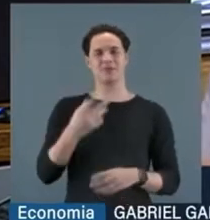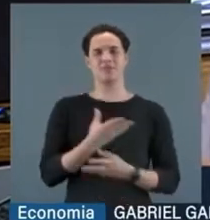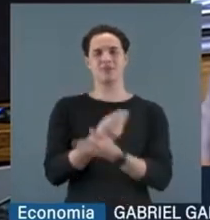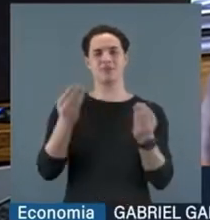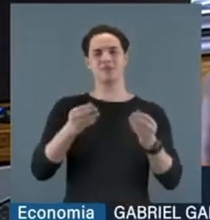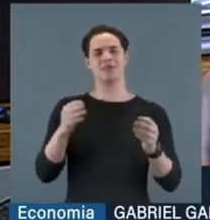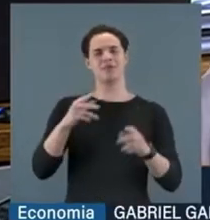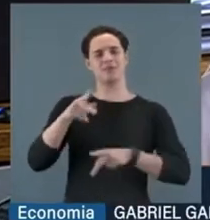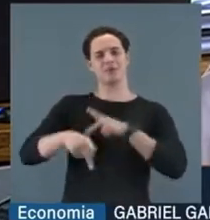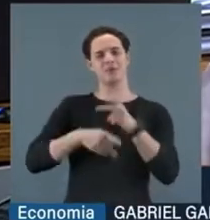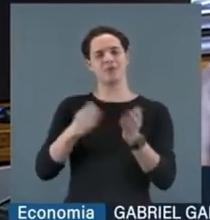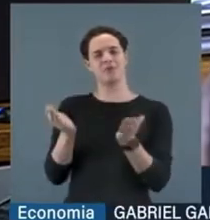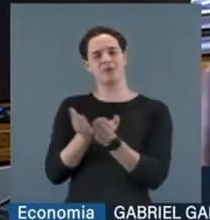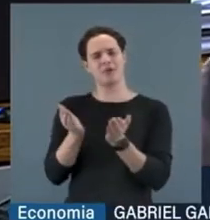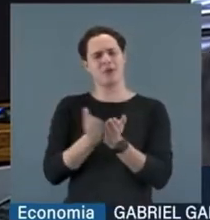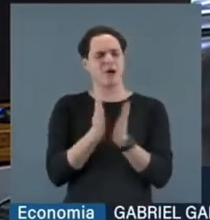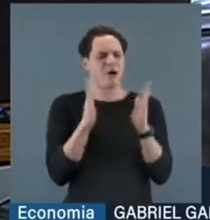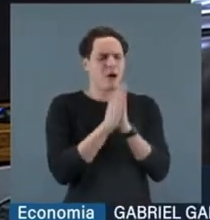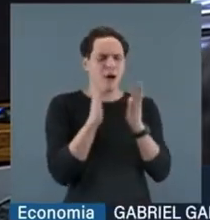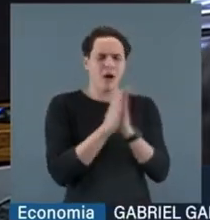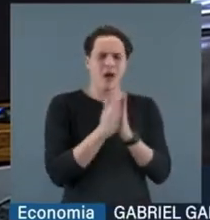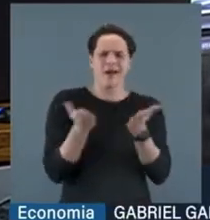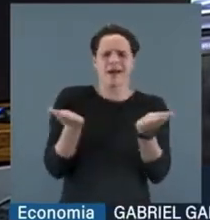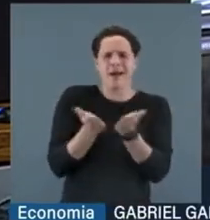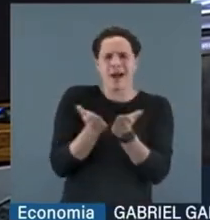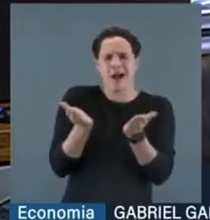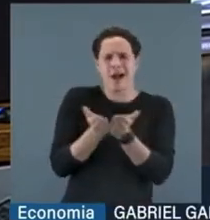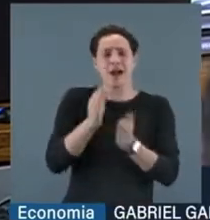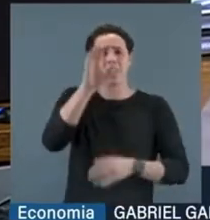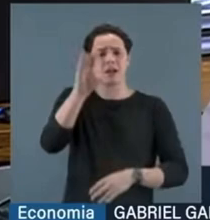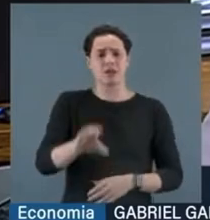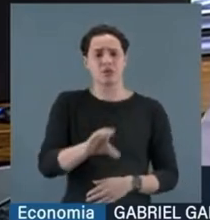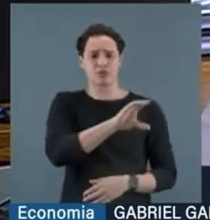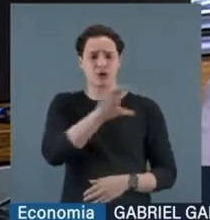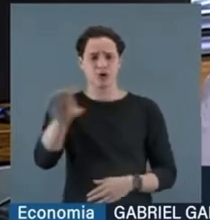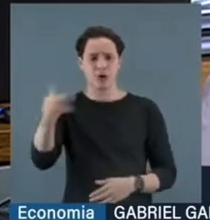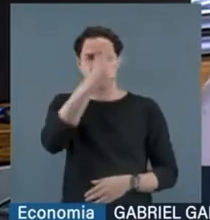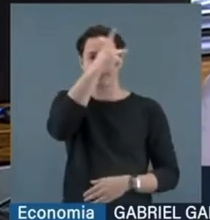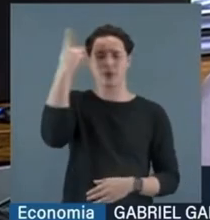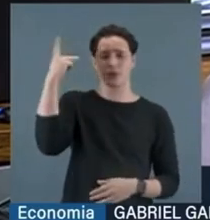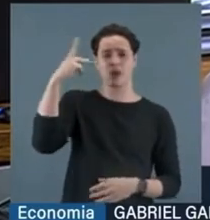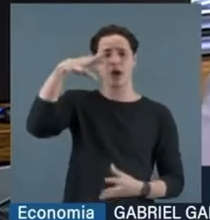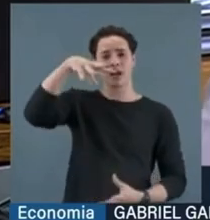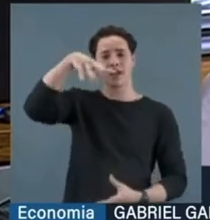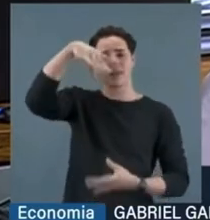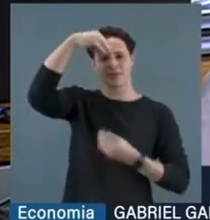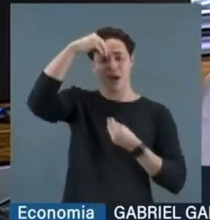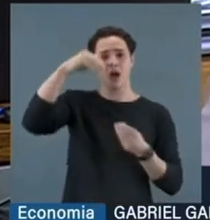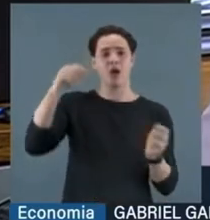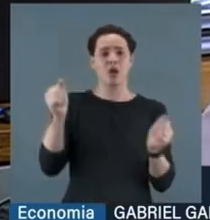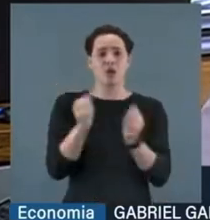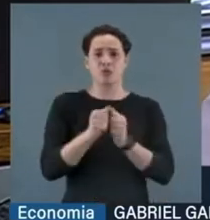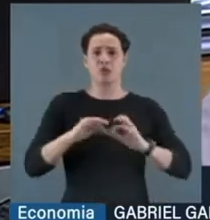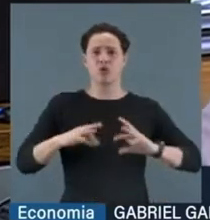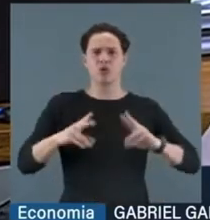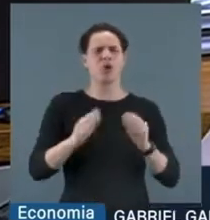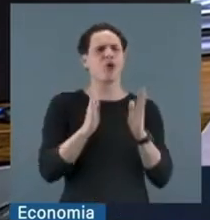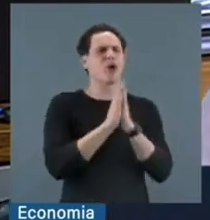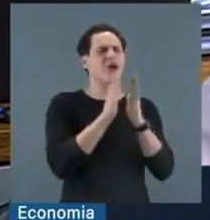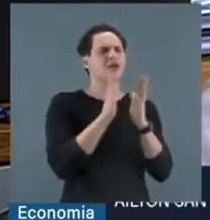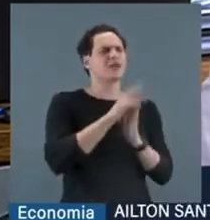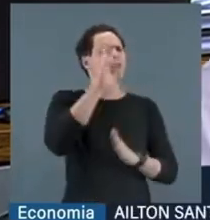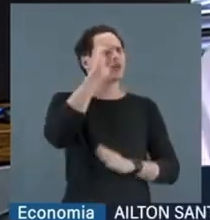e clamavam evangélicos católicos espíritas senhor muda sorte do nosso